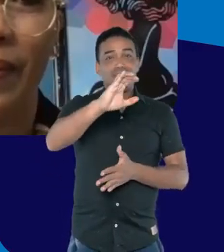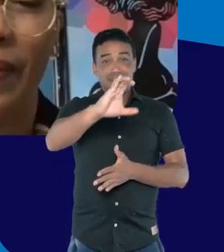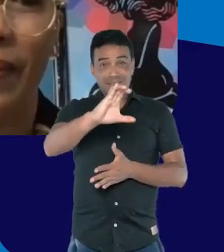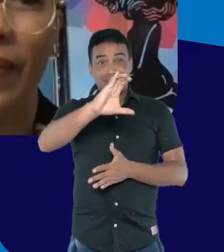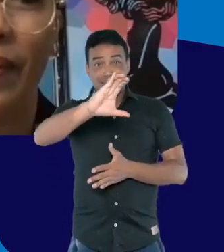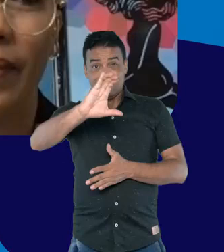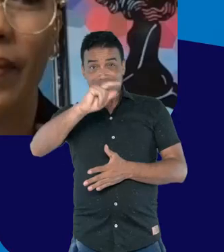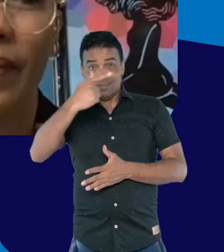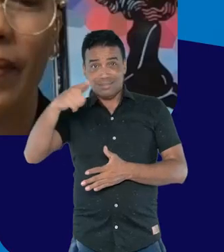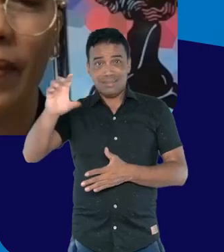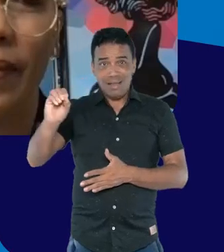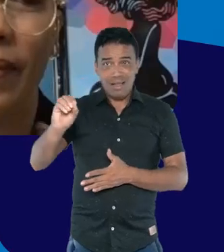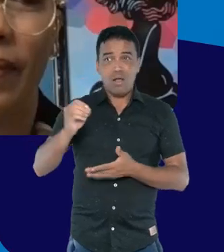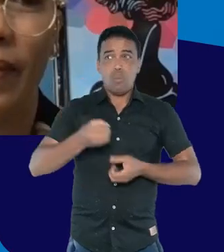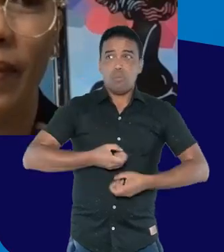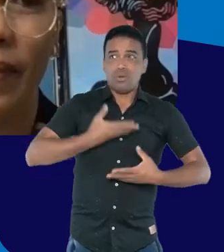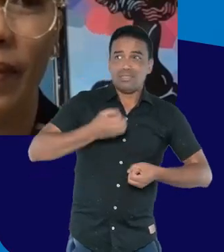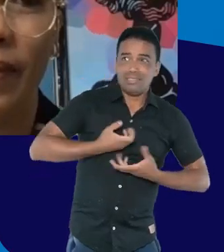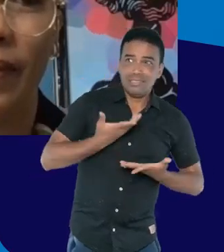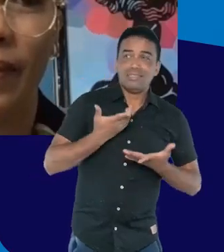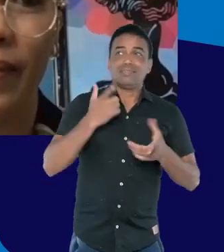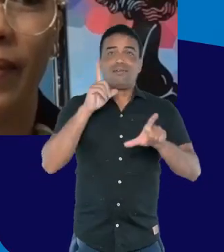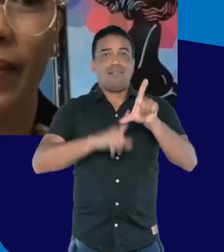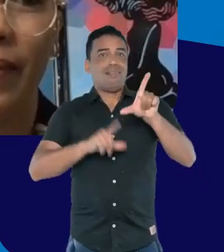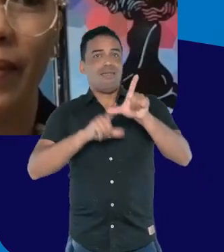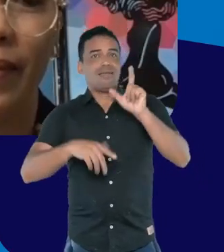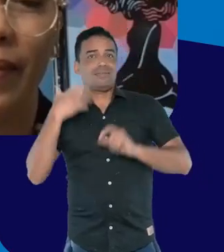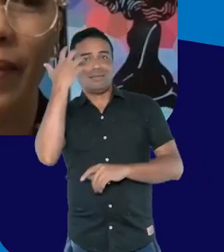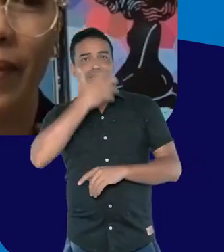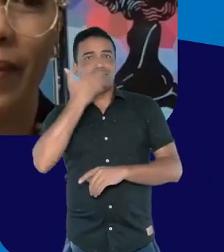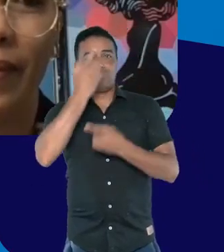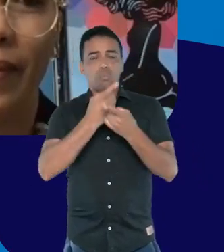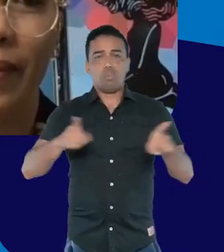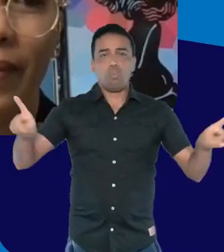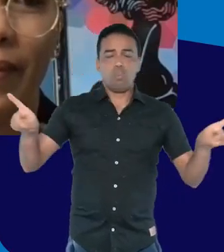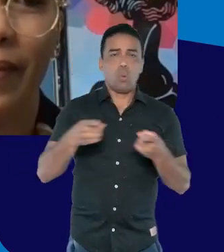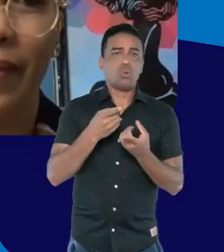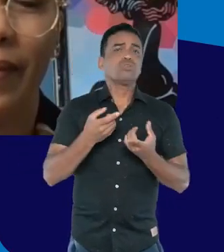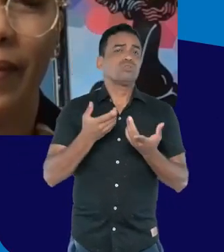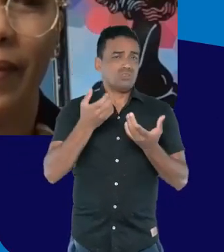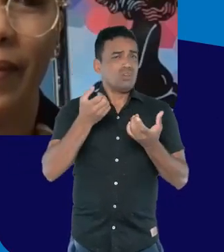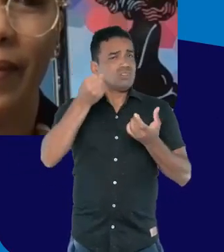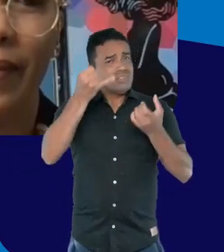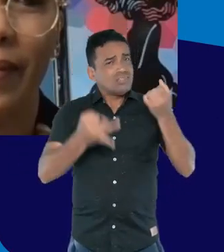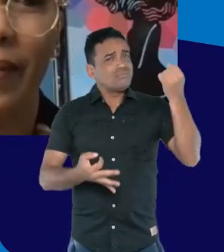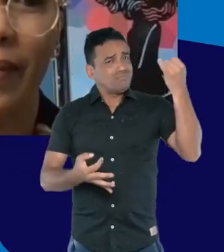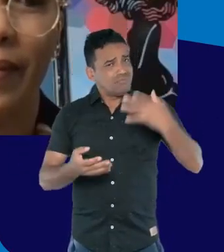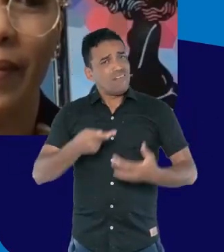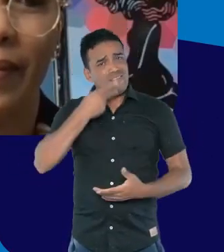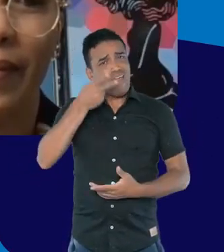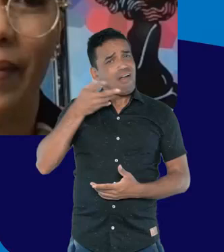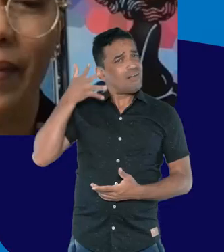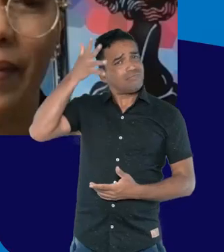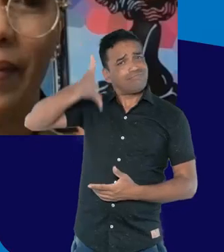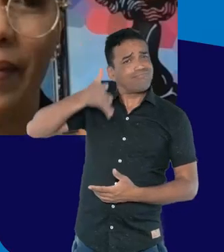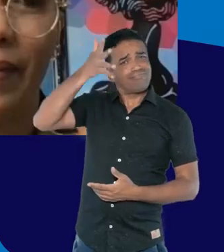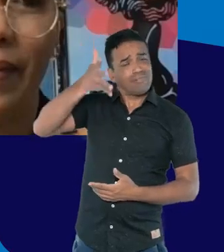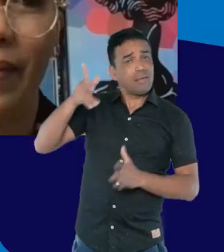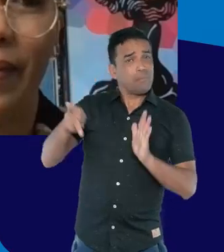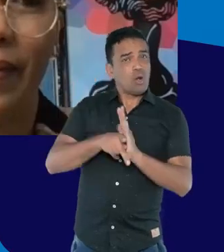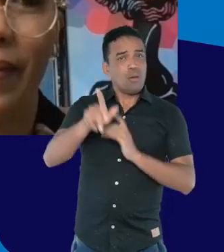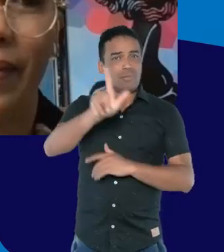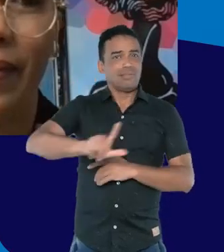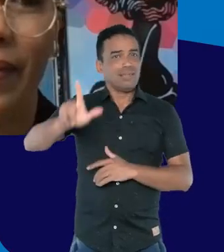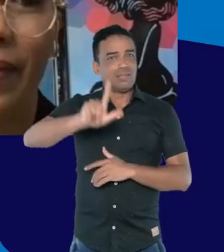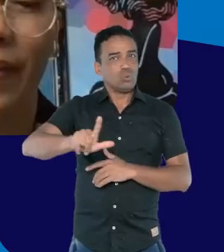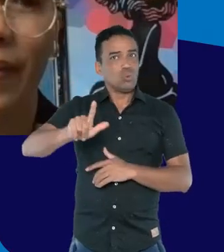poesia, ele é permeado por letras de música. Eu queria te ouvir eu queria te ouvir um pouco mais sobre essa literatura